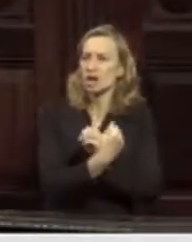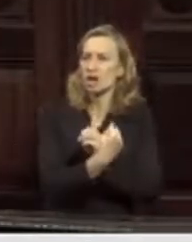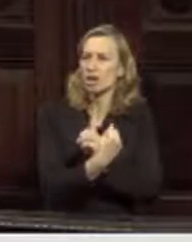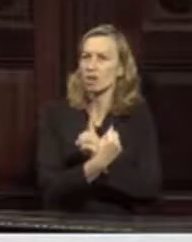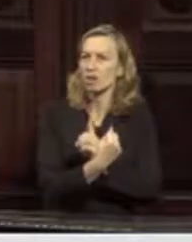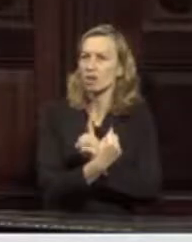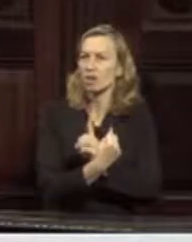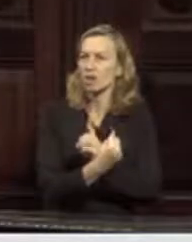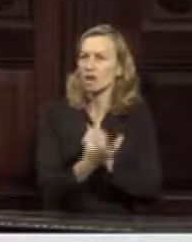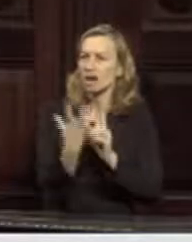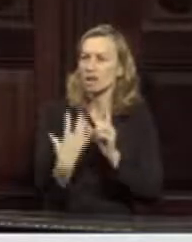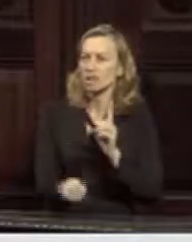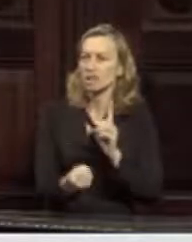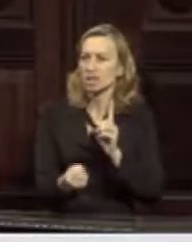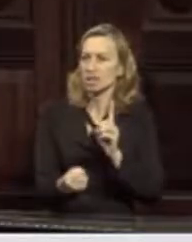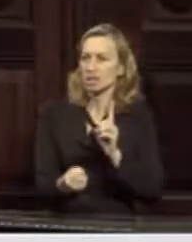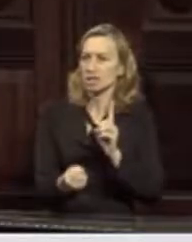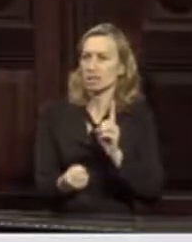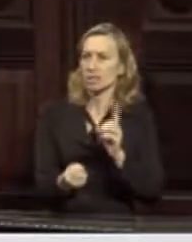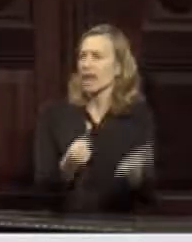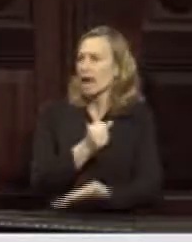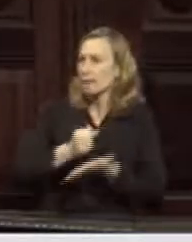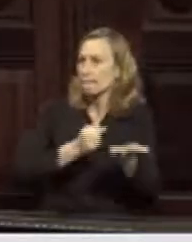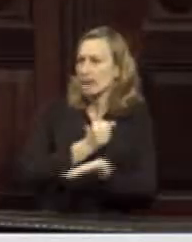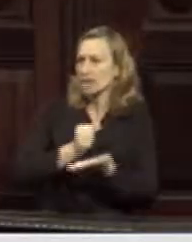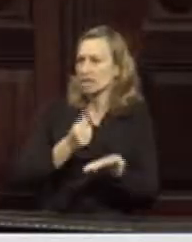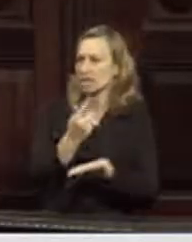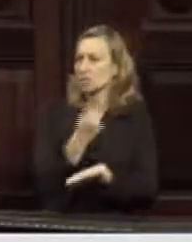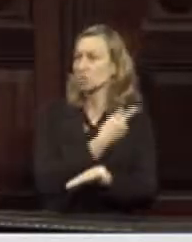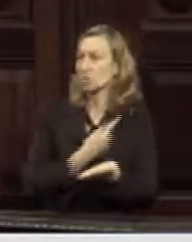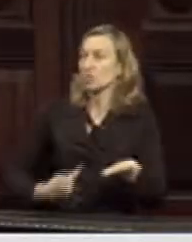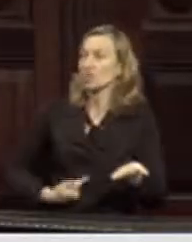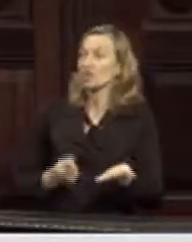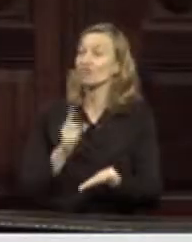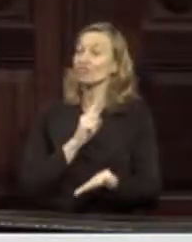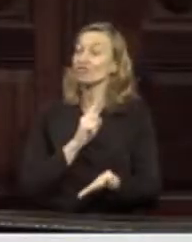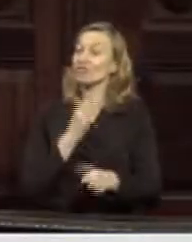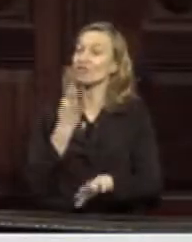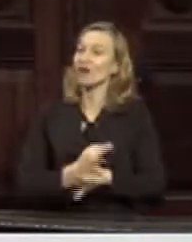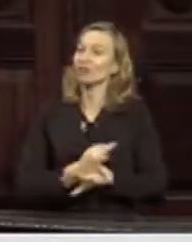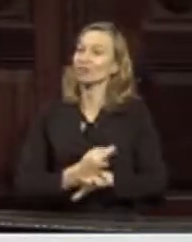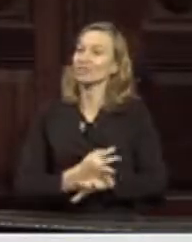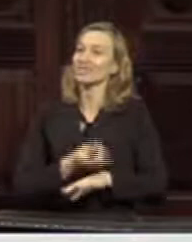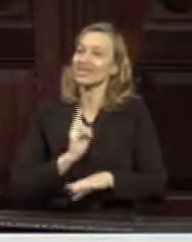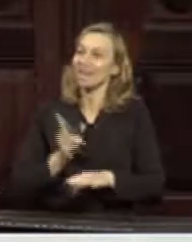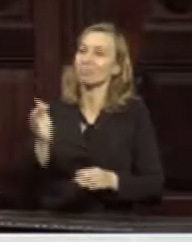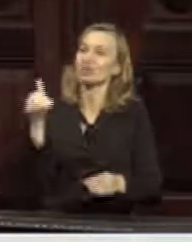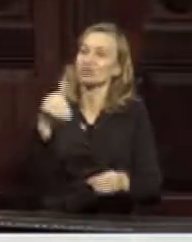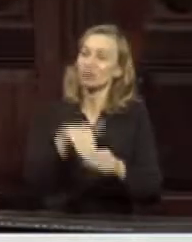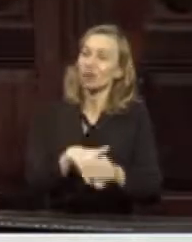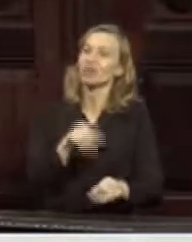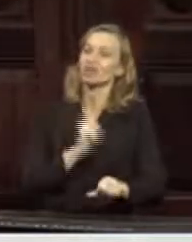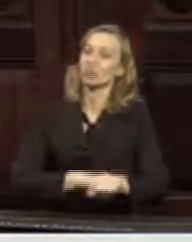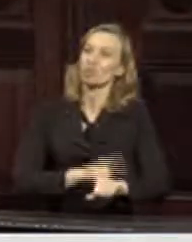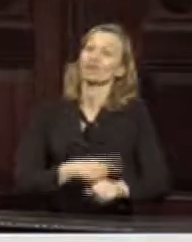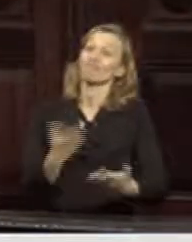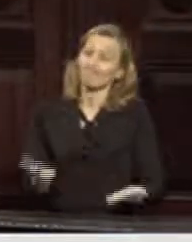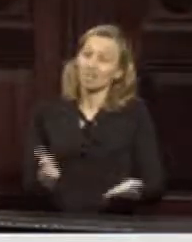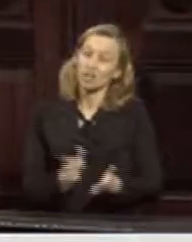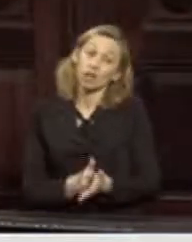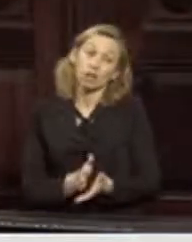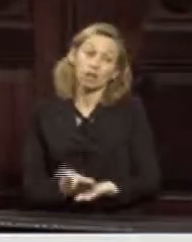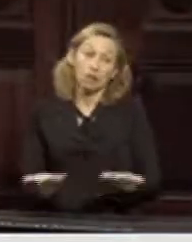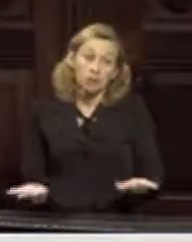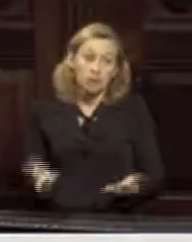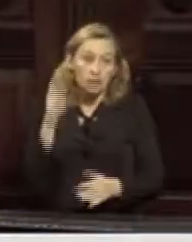aprovados, que a base do governo não comparece para a apreciação dessas matérias. De qualquer